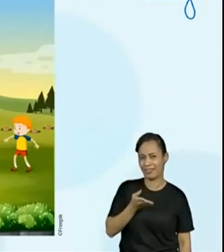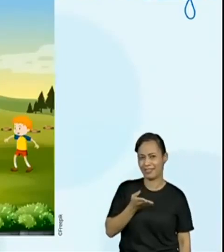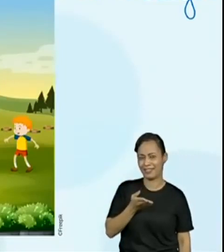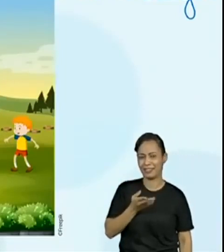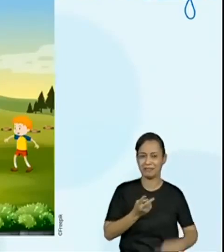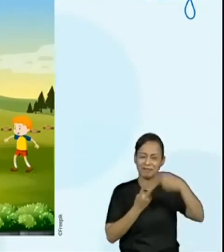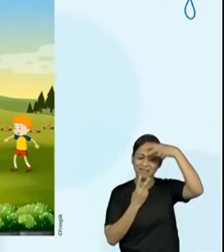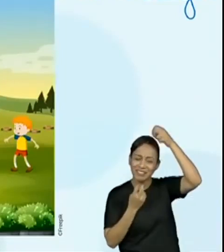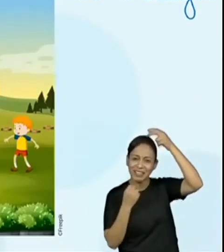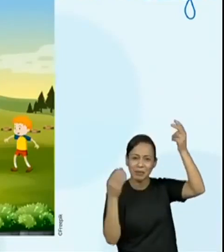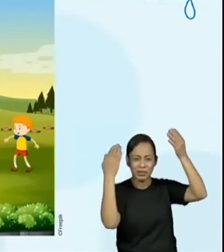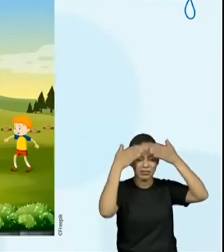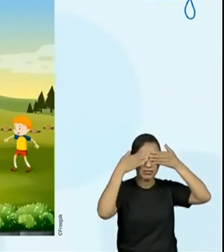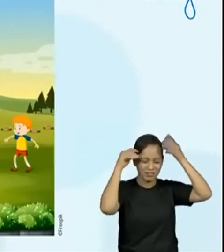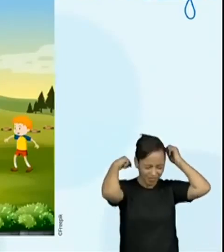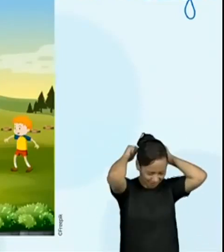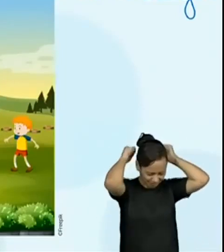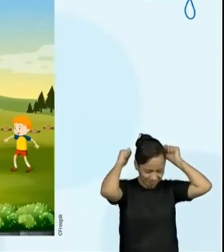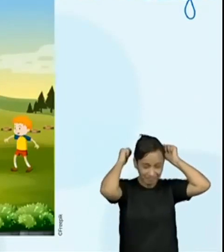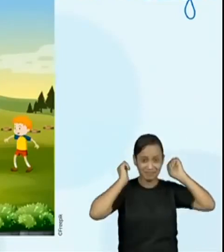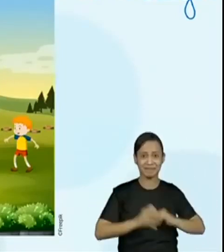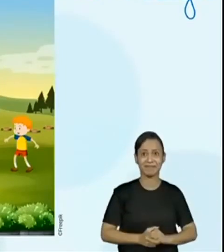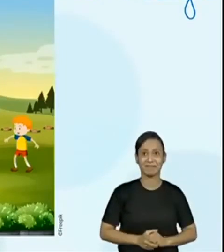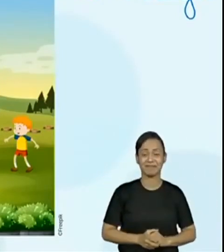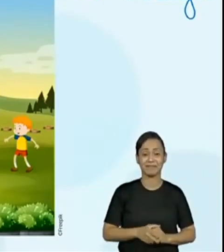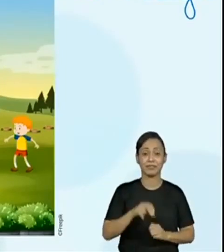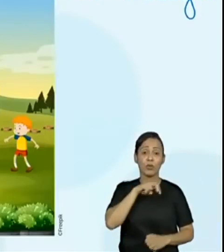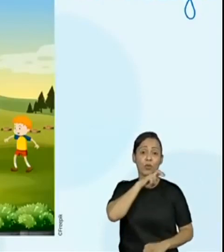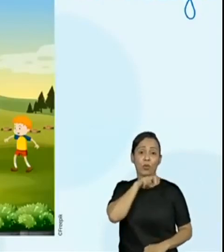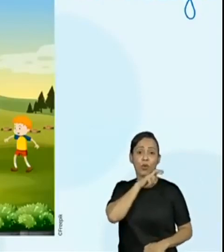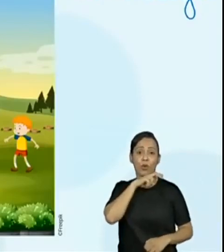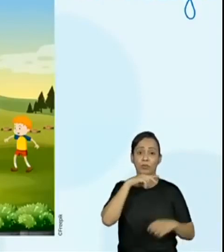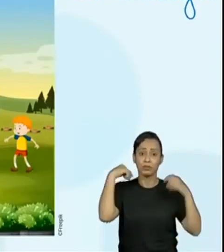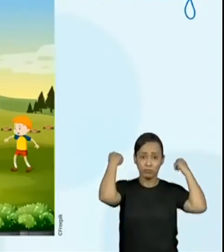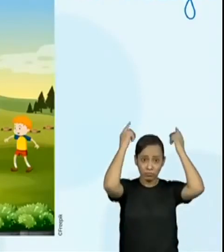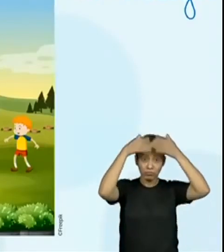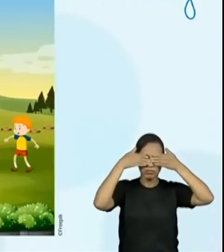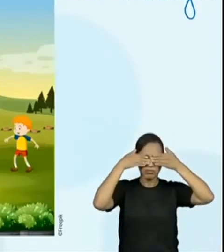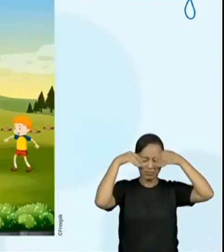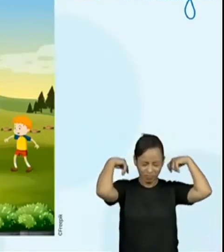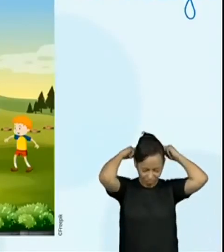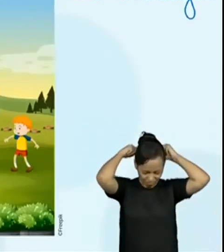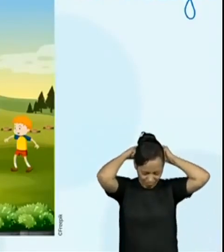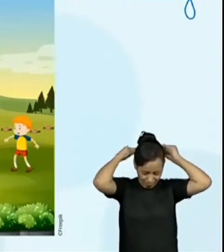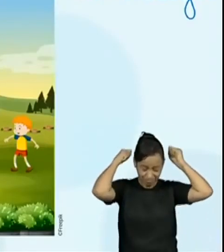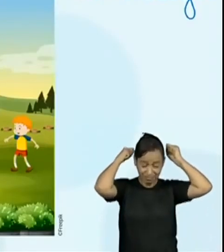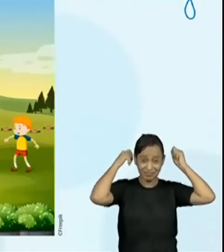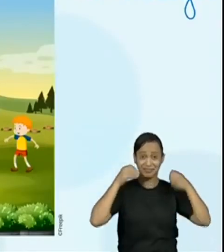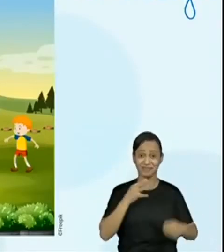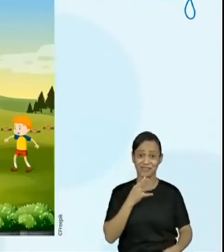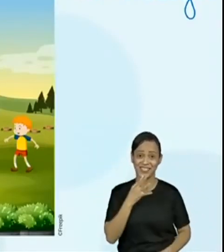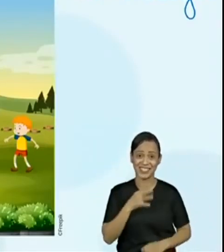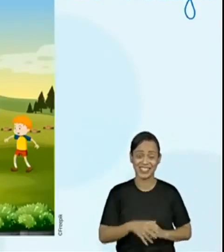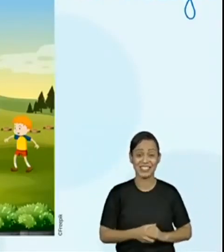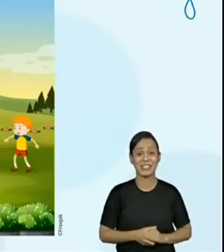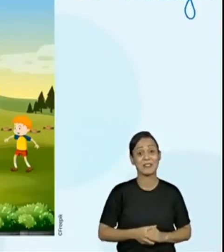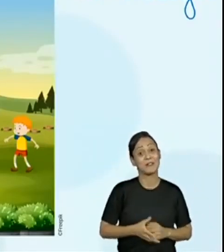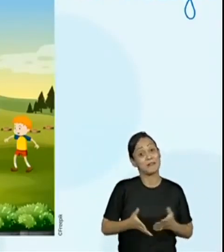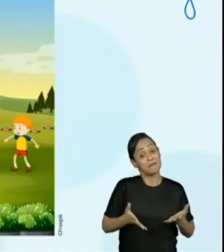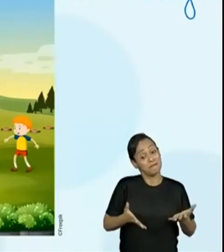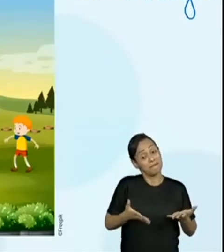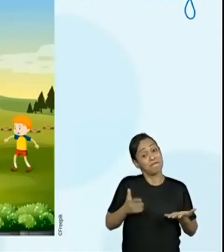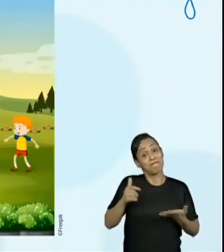Cabra cega, cobra cega, mais algum? Ah, e aí? Acho que tem outro.